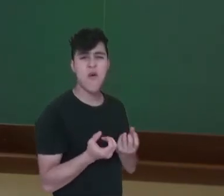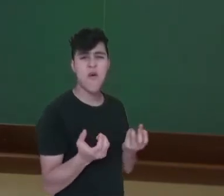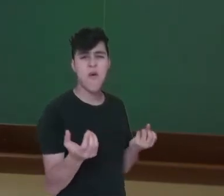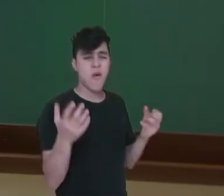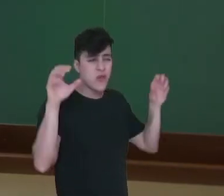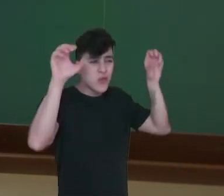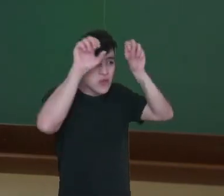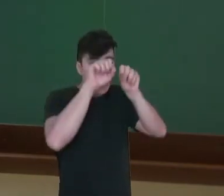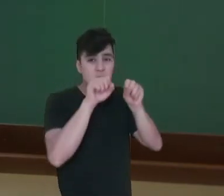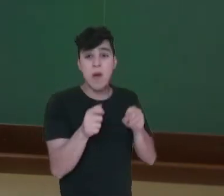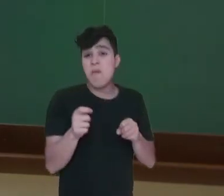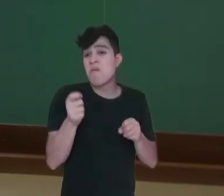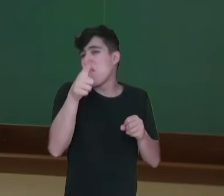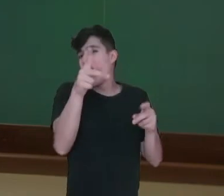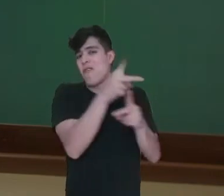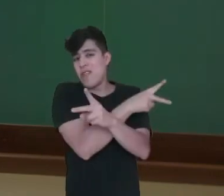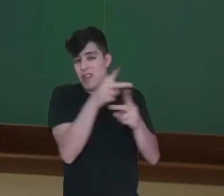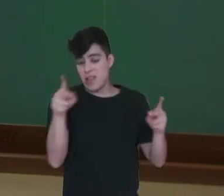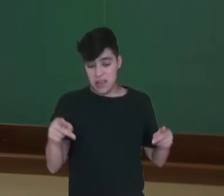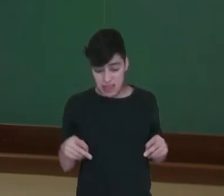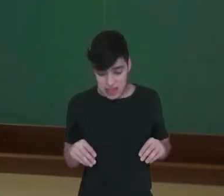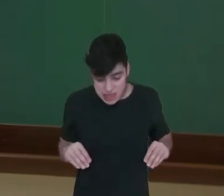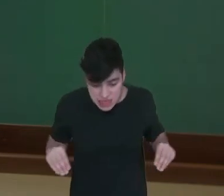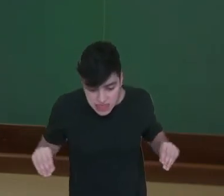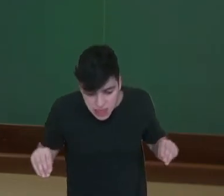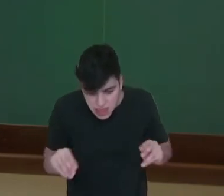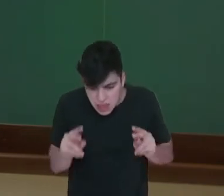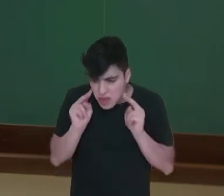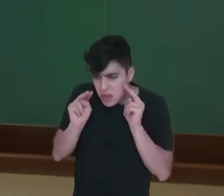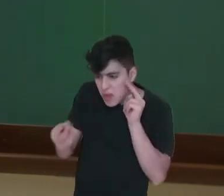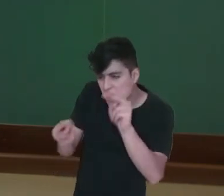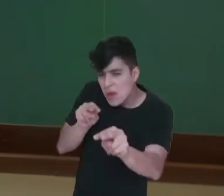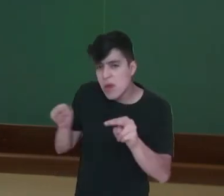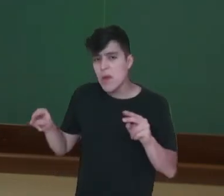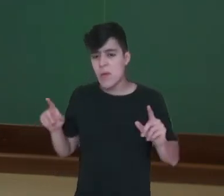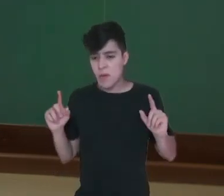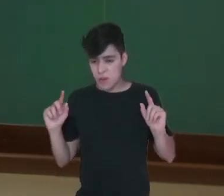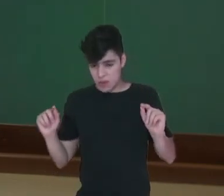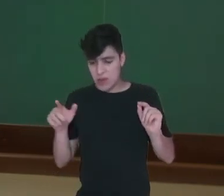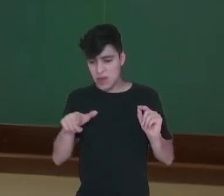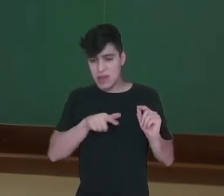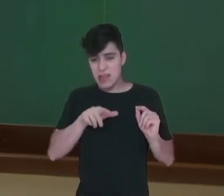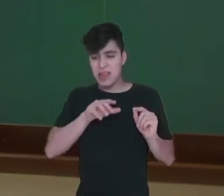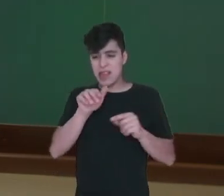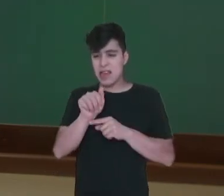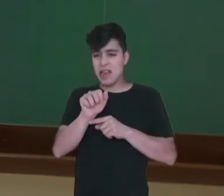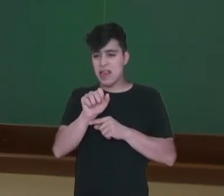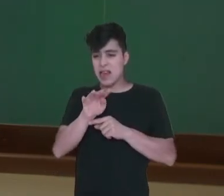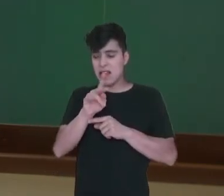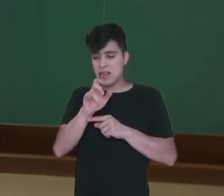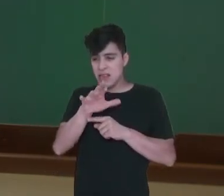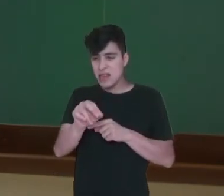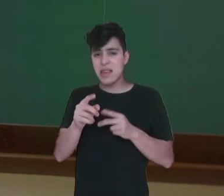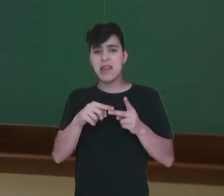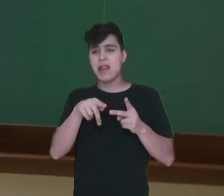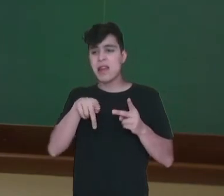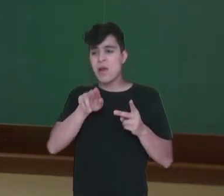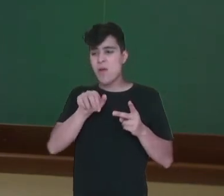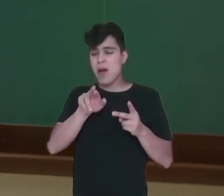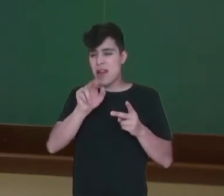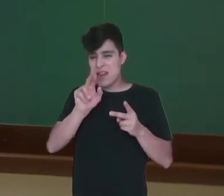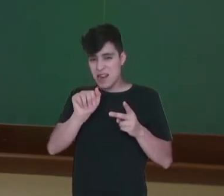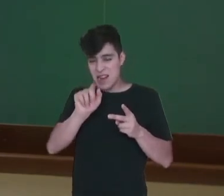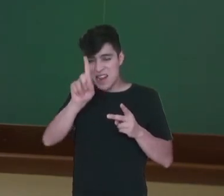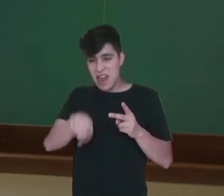pouco ventilado. Em terra firme encontram-se espécies ali como o castanheiro e o guaraná. Então são alguns